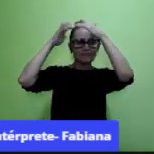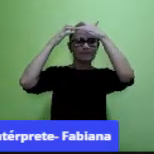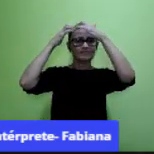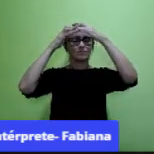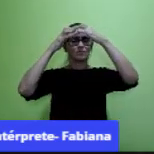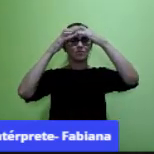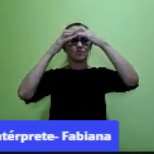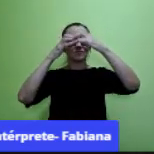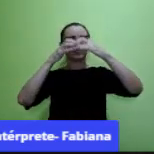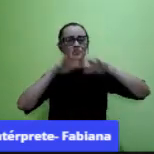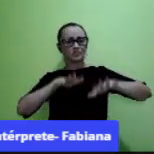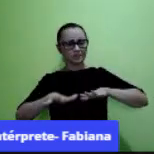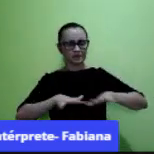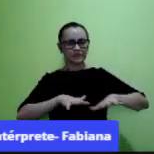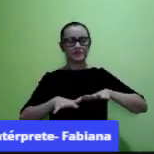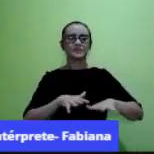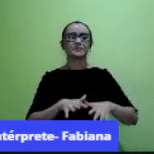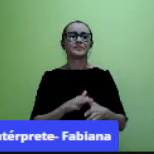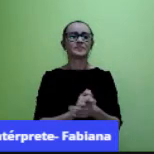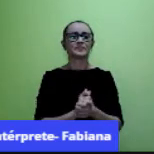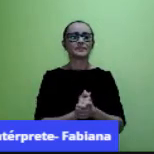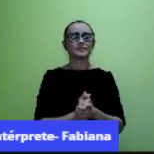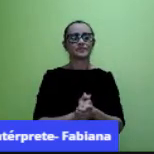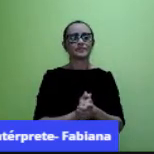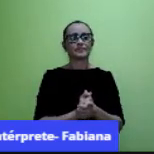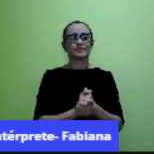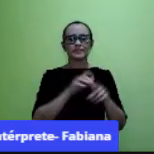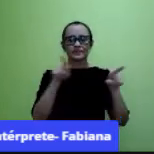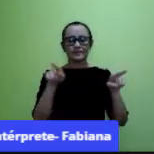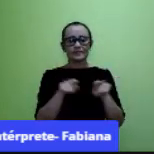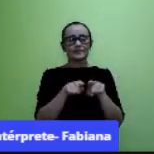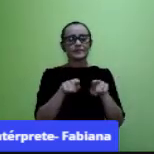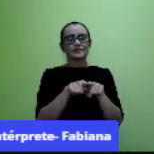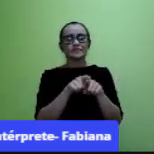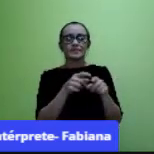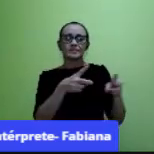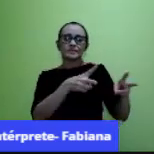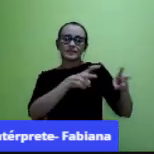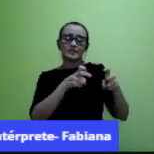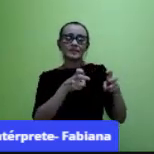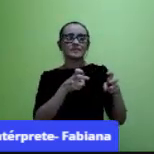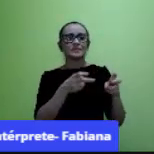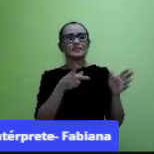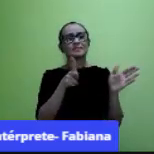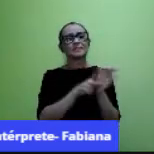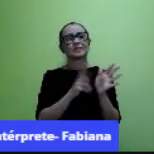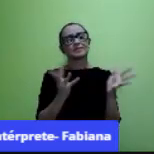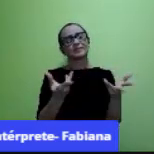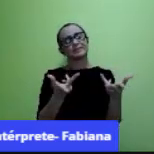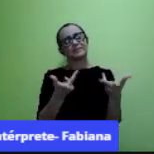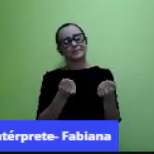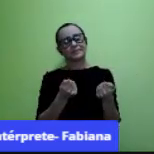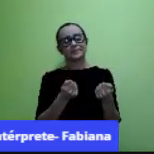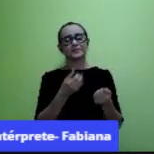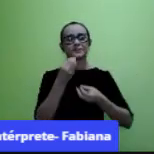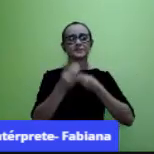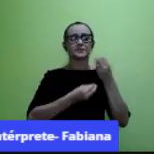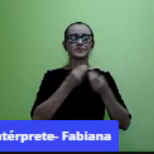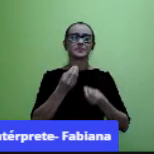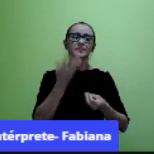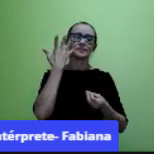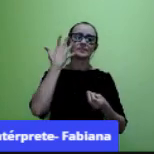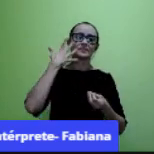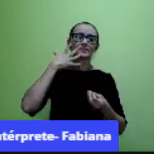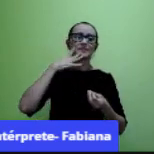mais. E reconhecer as próprias habilidades. Então, a criança, por exemplo, como que ela começa a reconhecer as suas